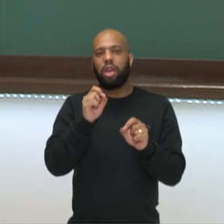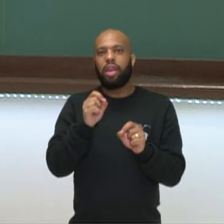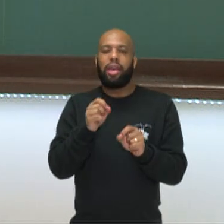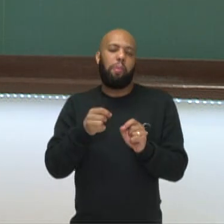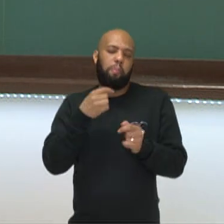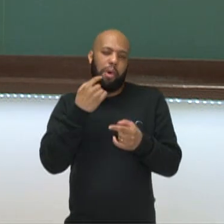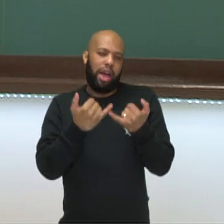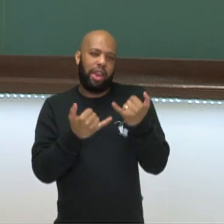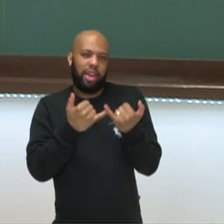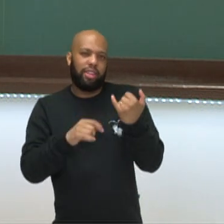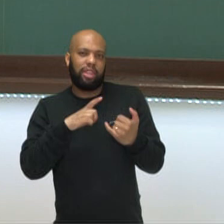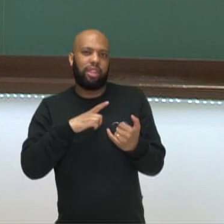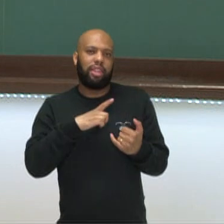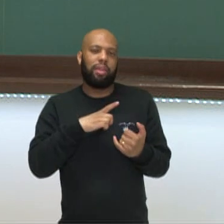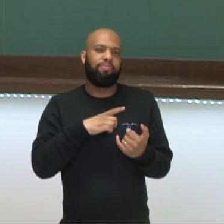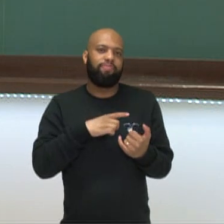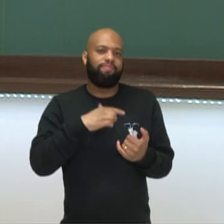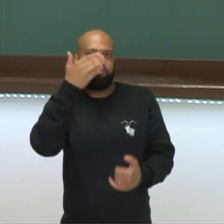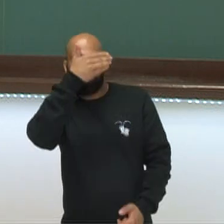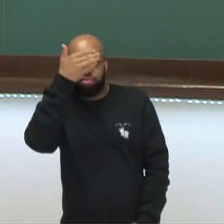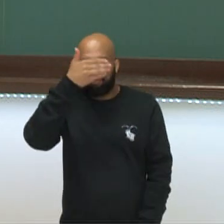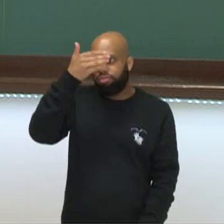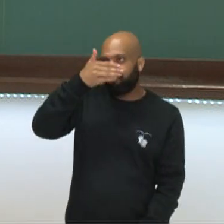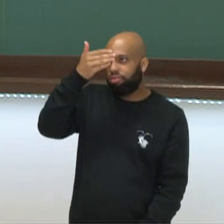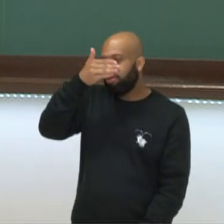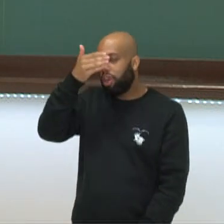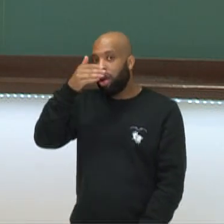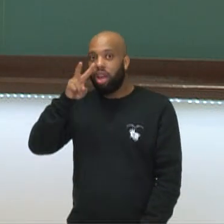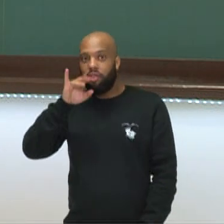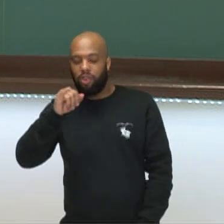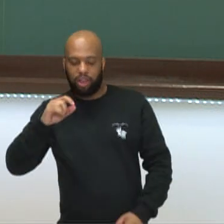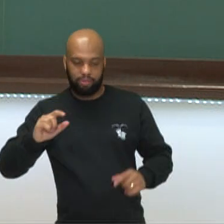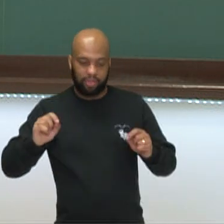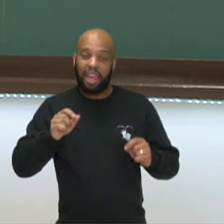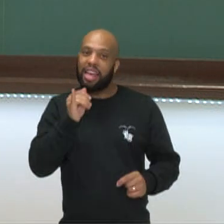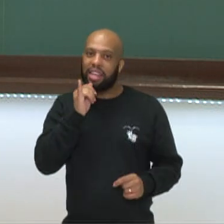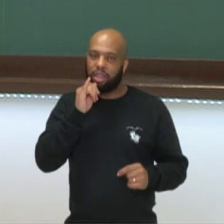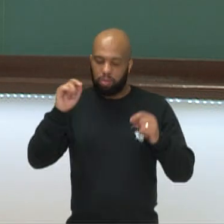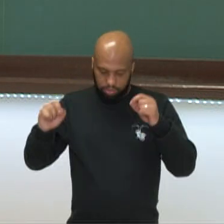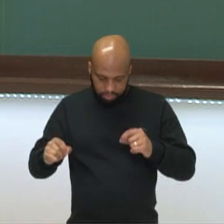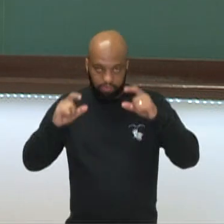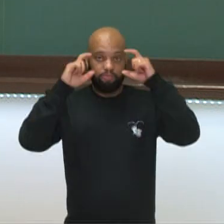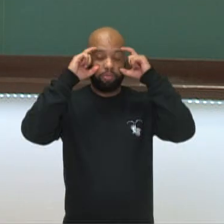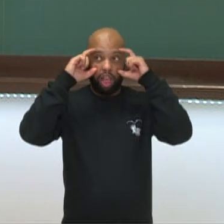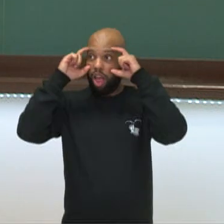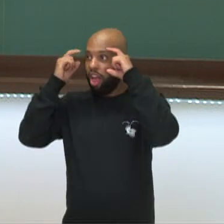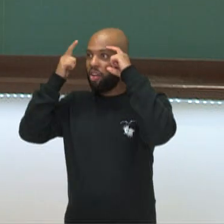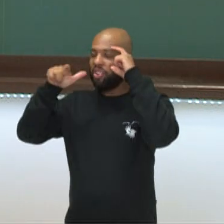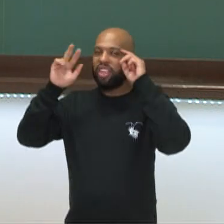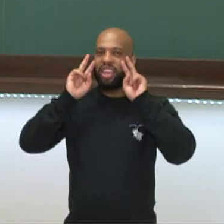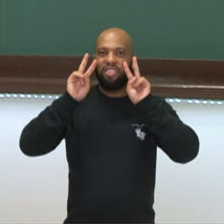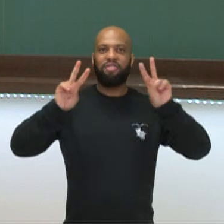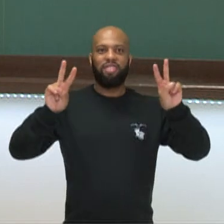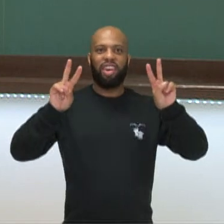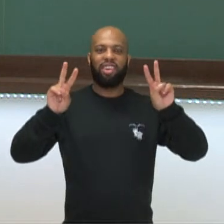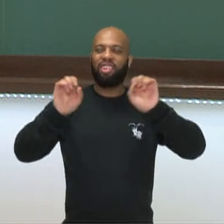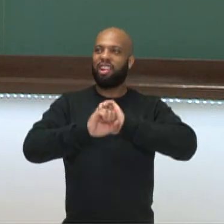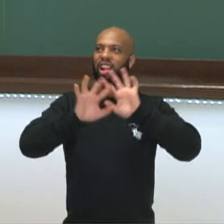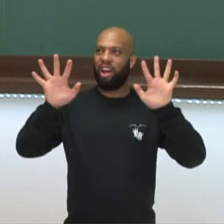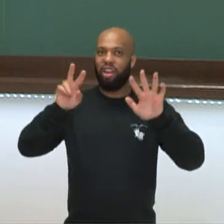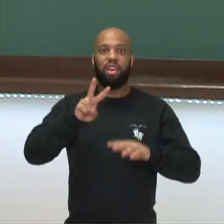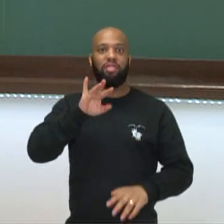tem problema visual, colocar uma lente, colocar um óculos e melhorar a sua visão. Você